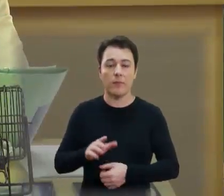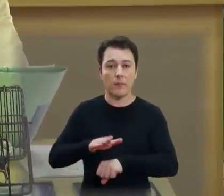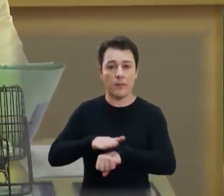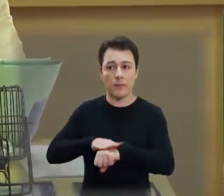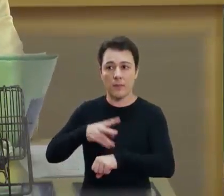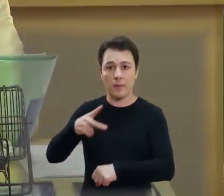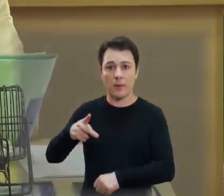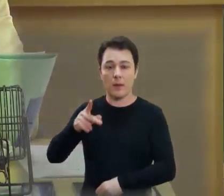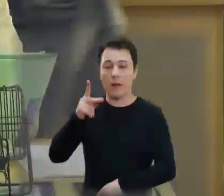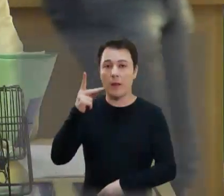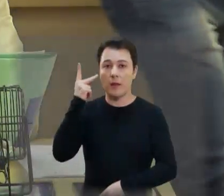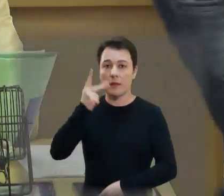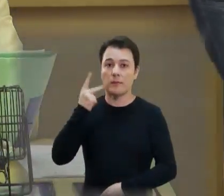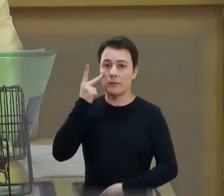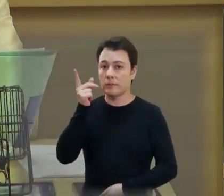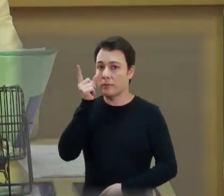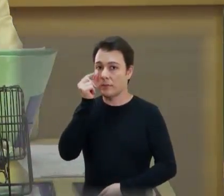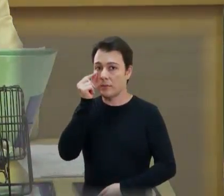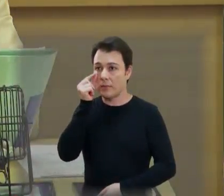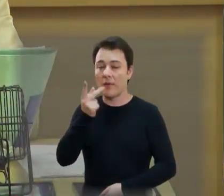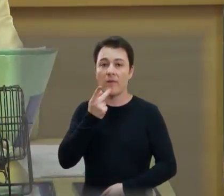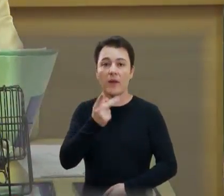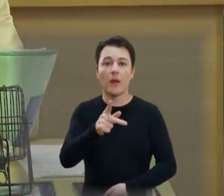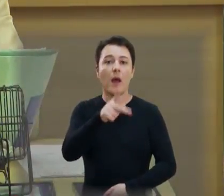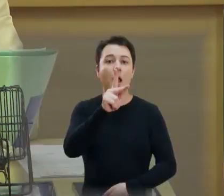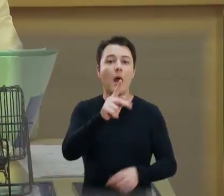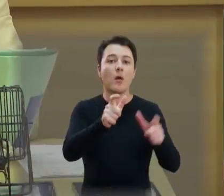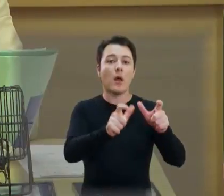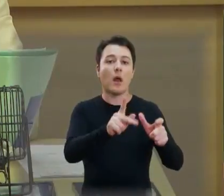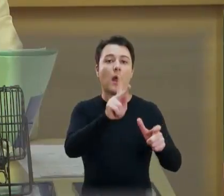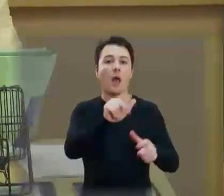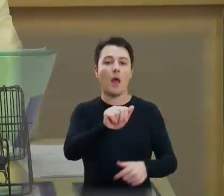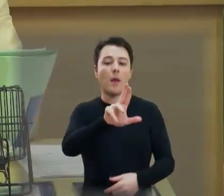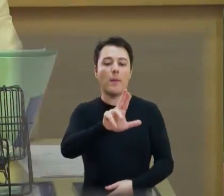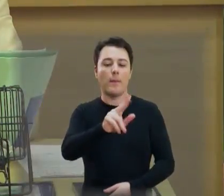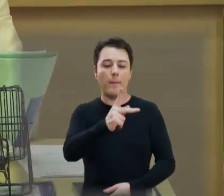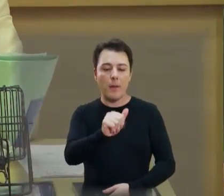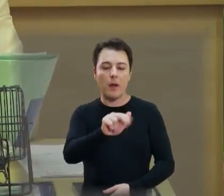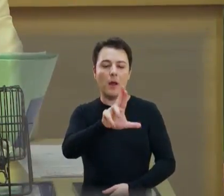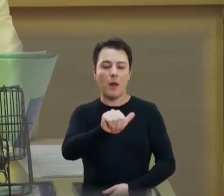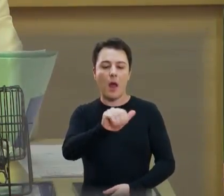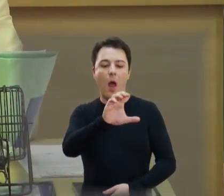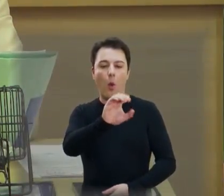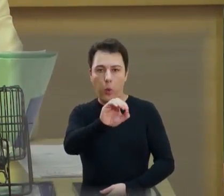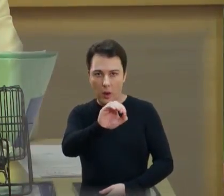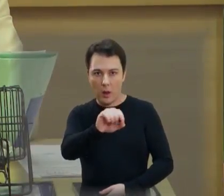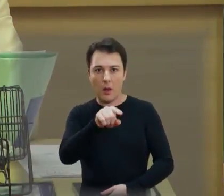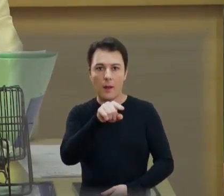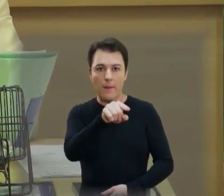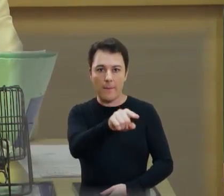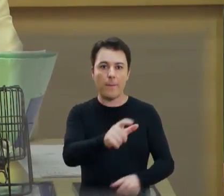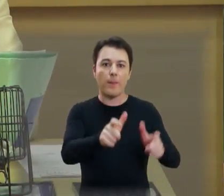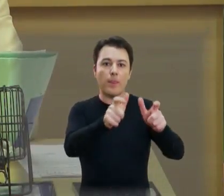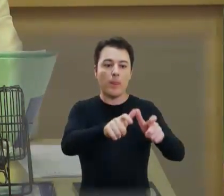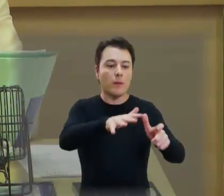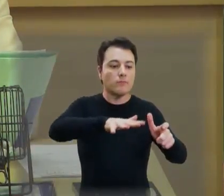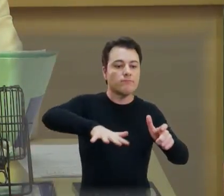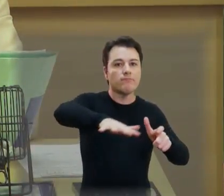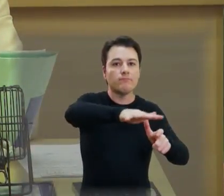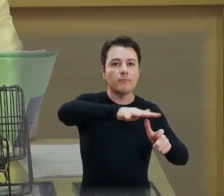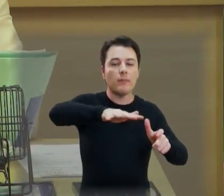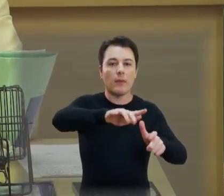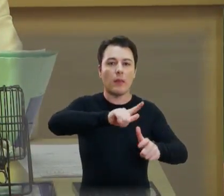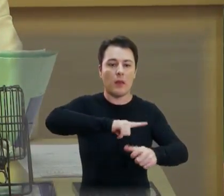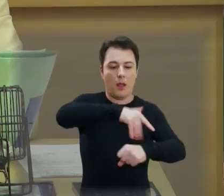vereadora Juliana Damos, denomina espaço Caparaó, professor Hierto Lopes, a área pública do formato retangular na sede do município, formada